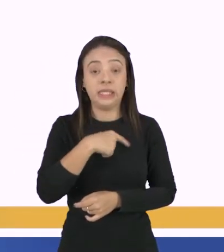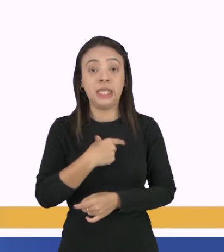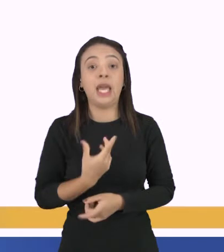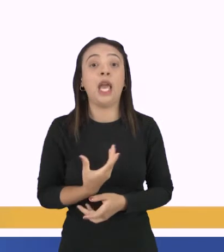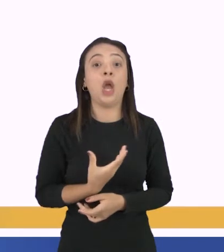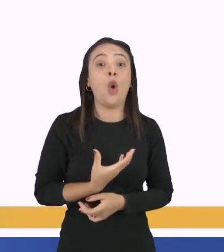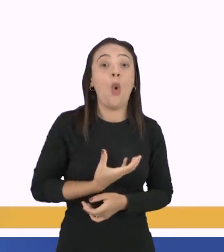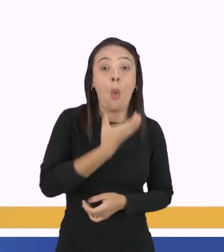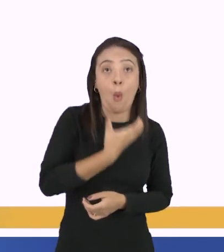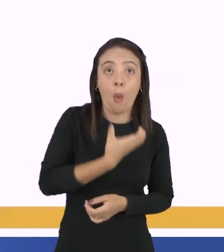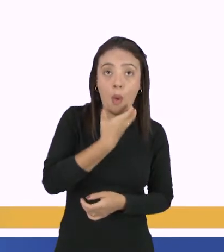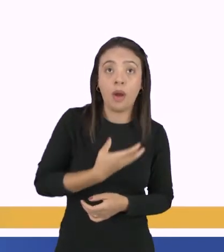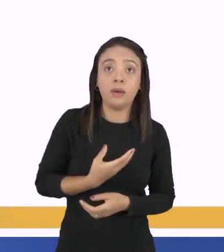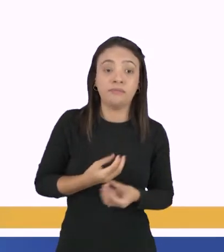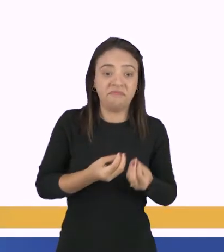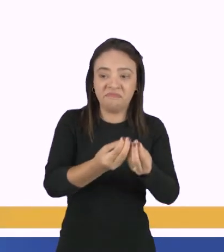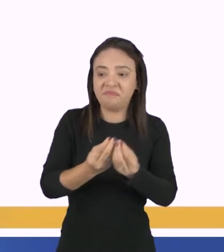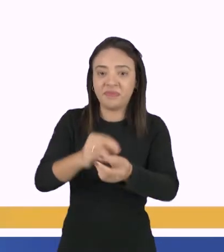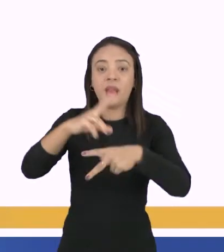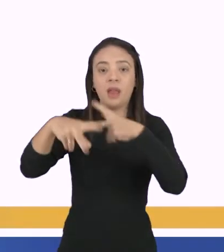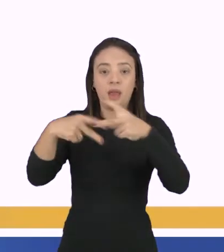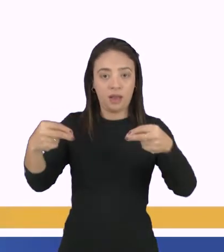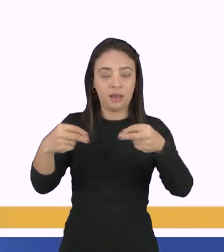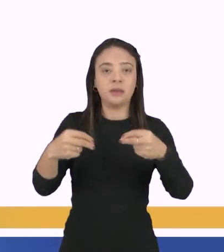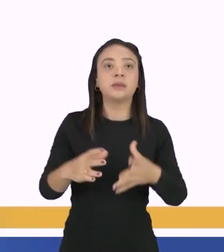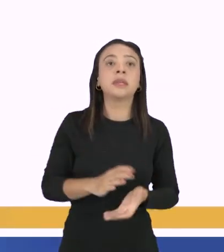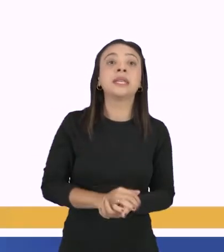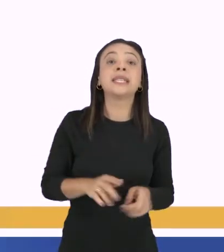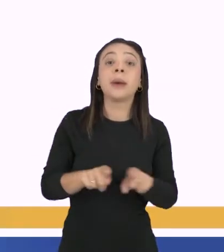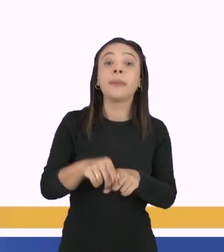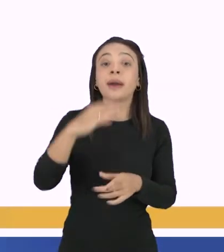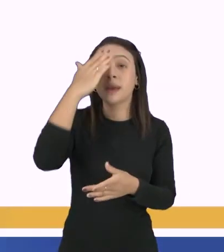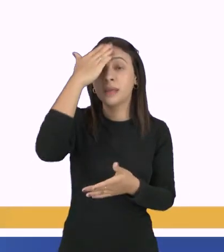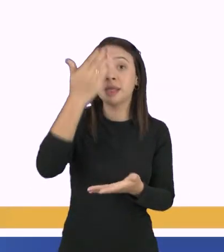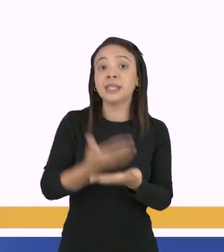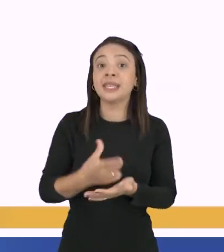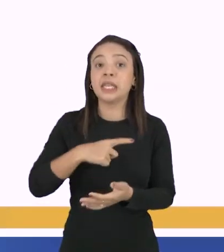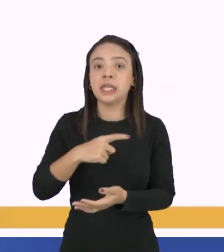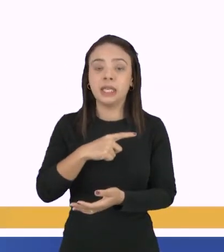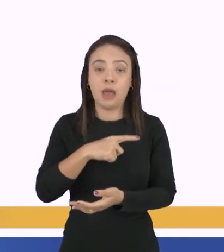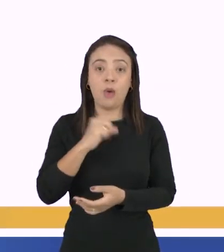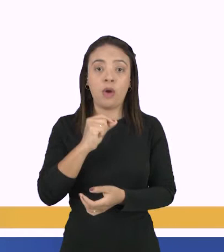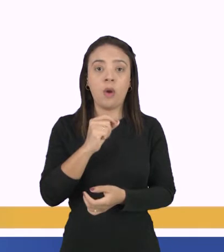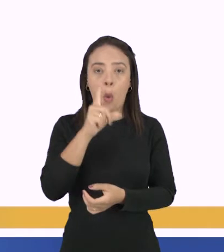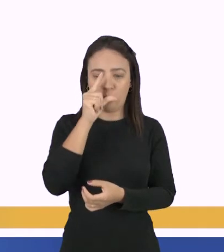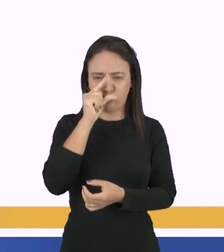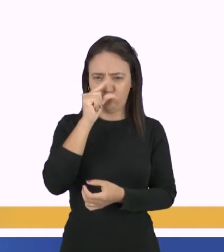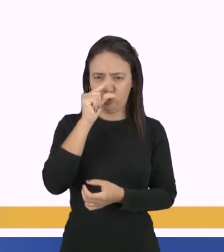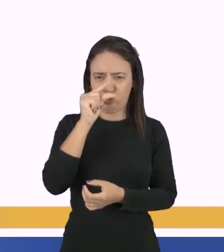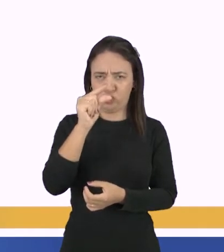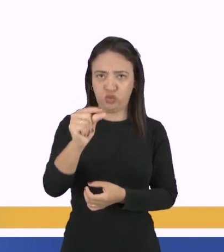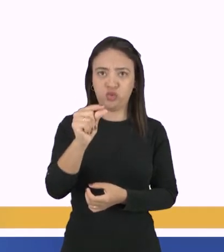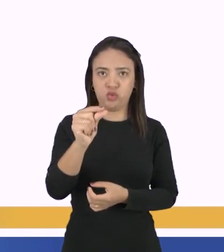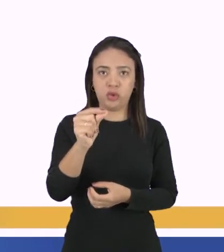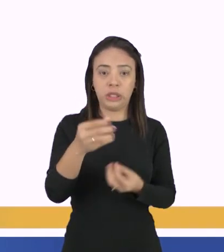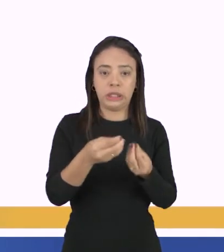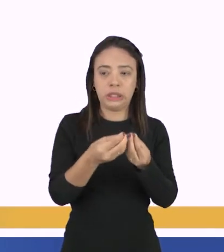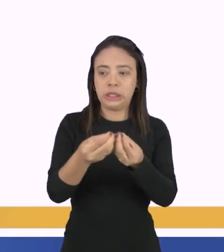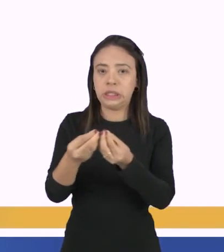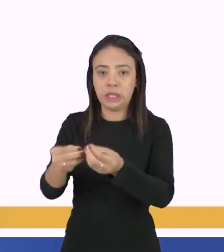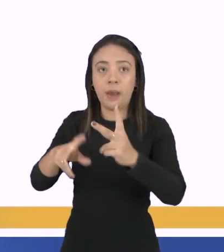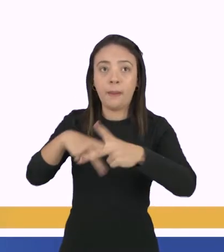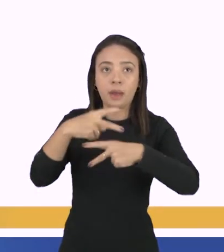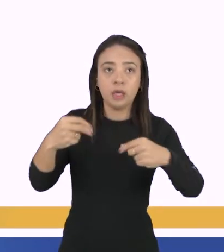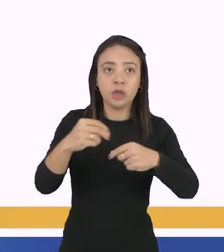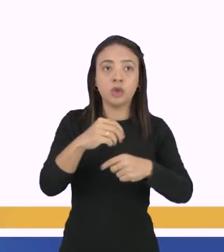distribui presentes no Natal, tem a crença de que nesse país tem uma bruxa chamada Befana, que entrega os presentes para as crianças entre os dias